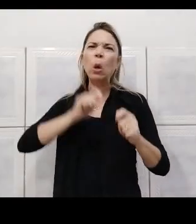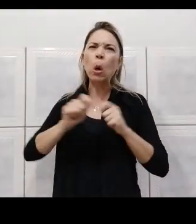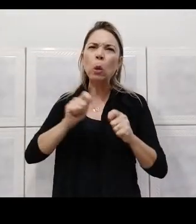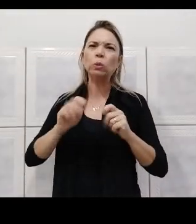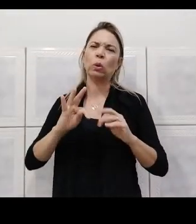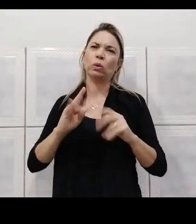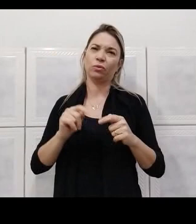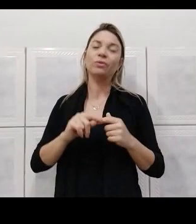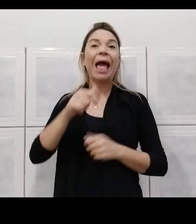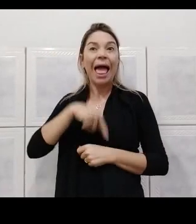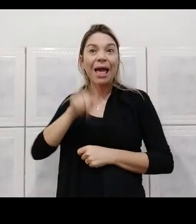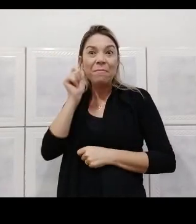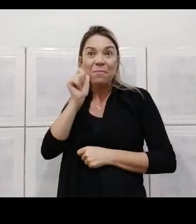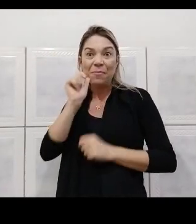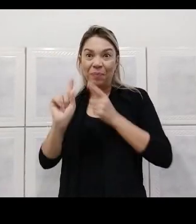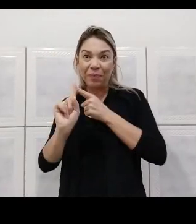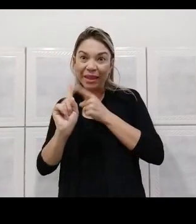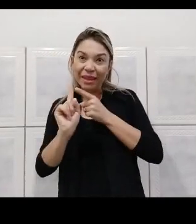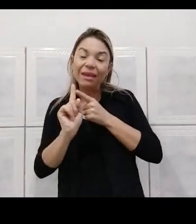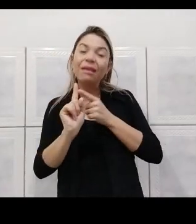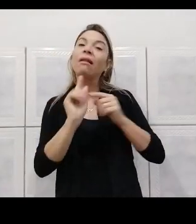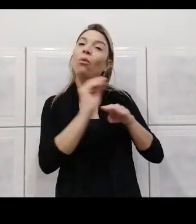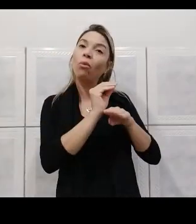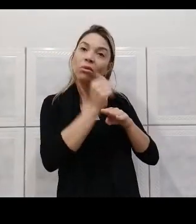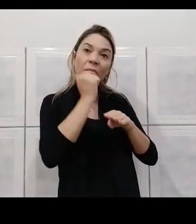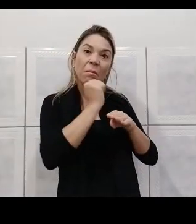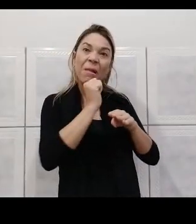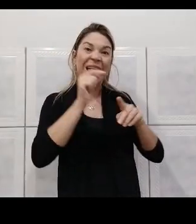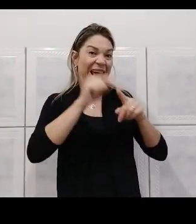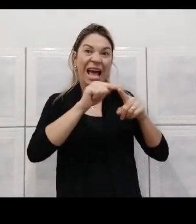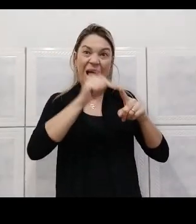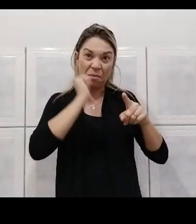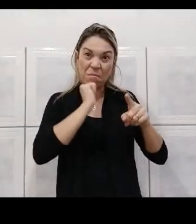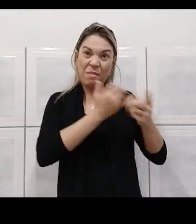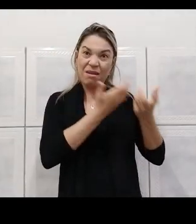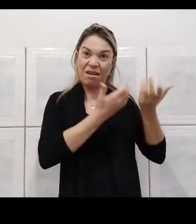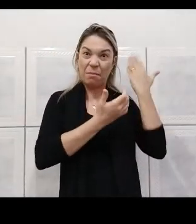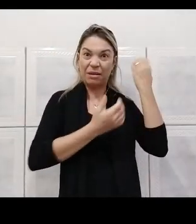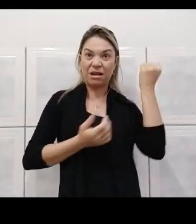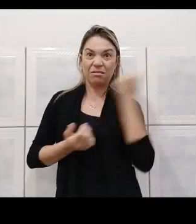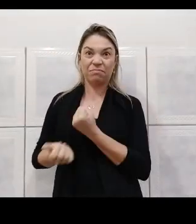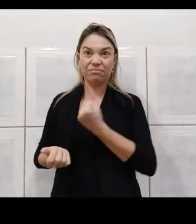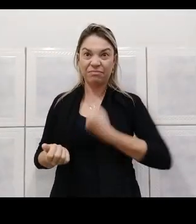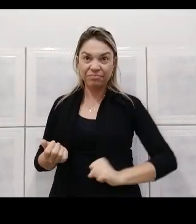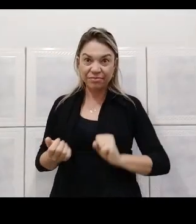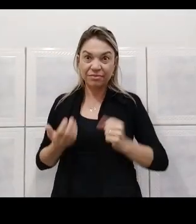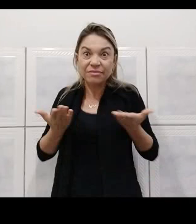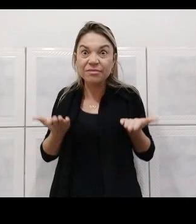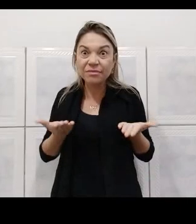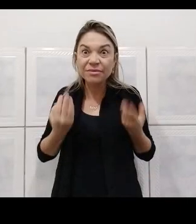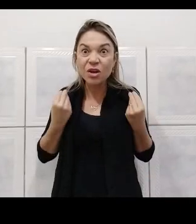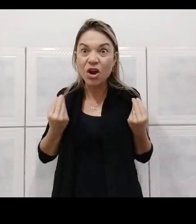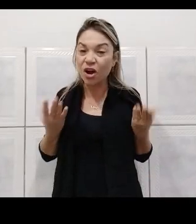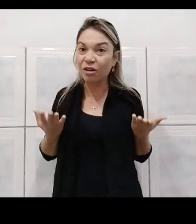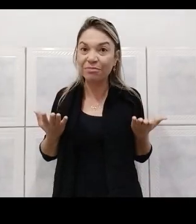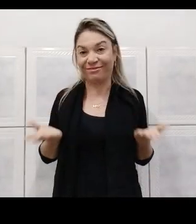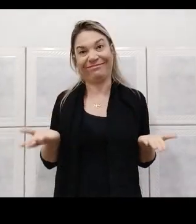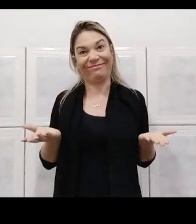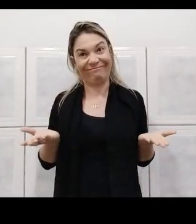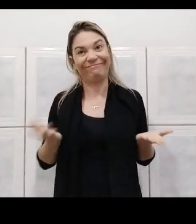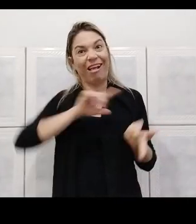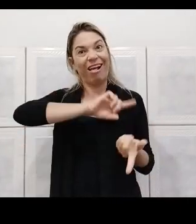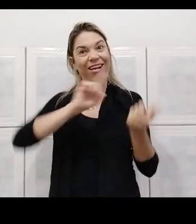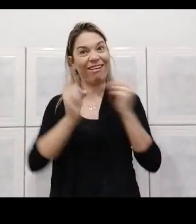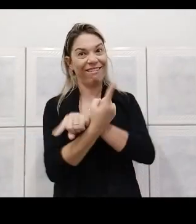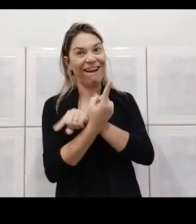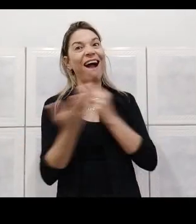nele. Ser mãe é ser abençoada com a chegada de um filho. O texto bíblico também nos diz que Deus abençoa